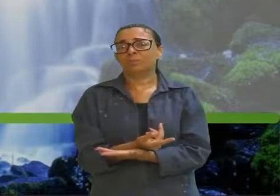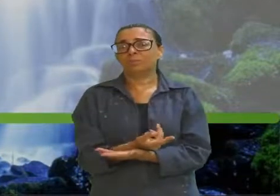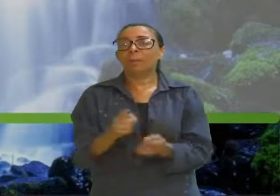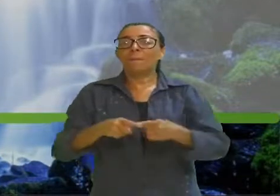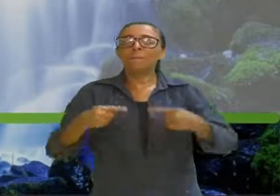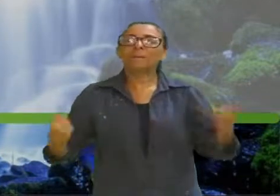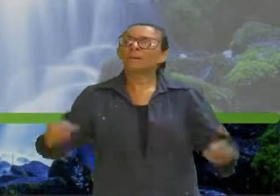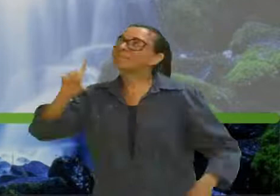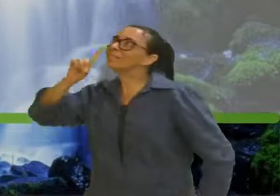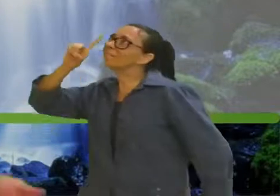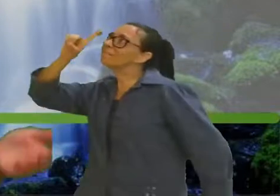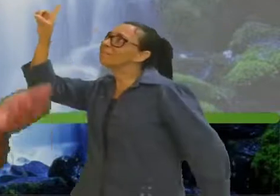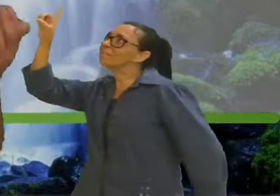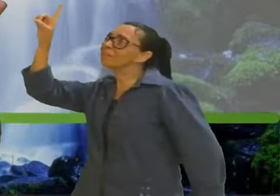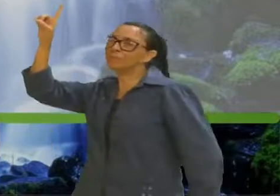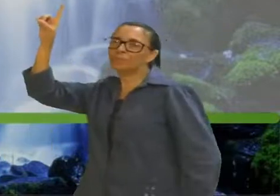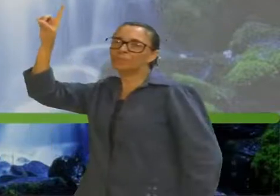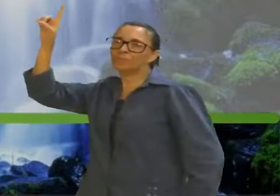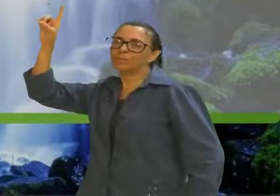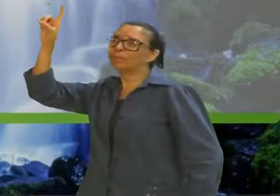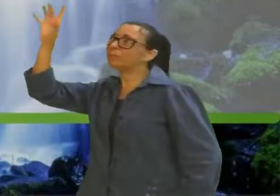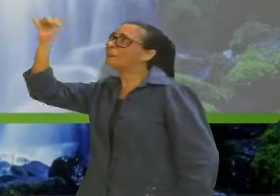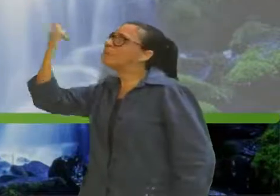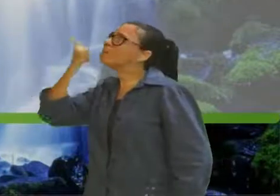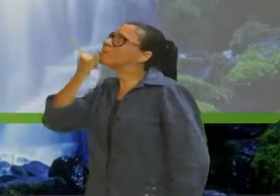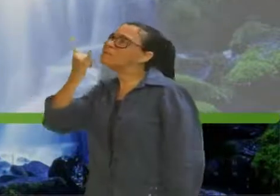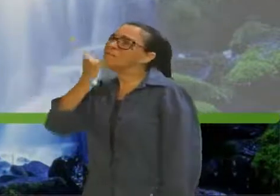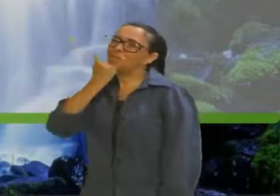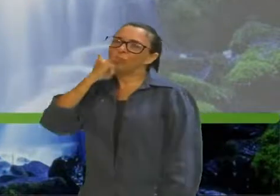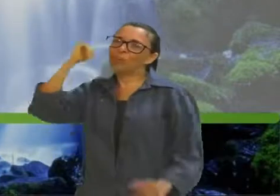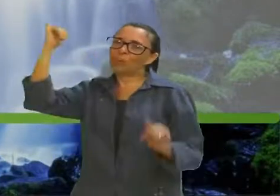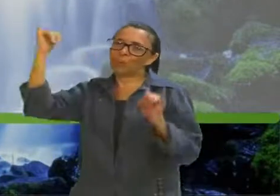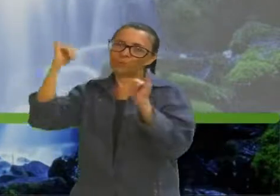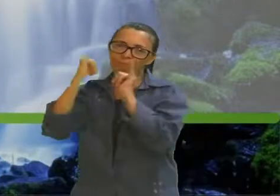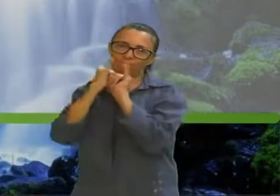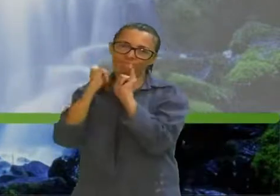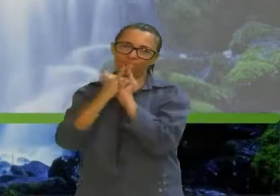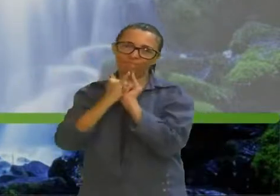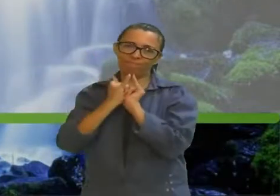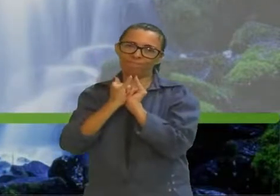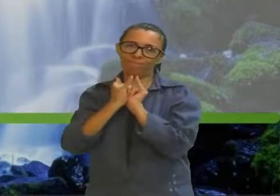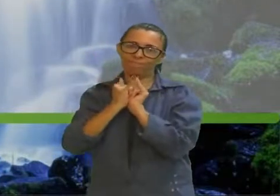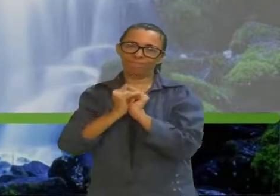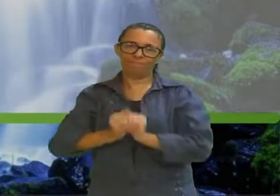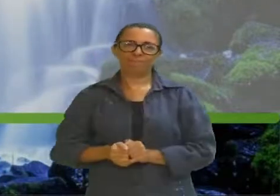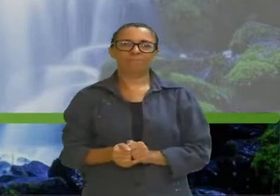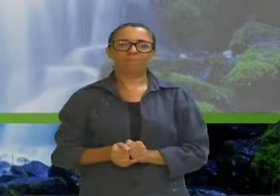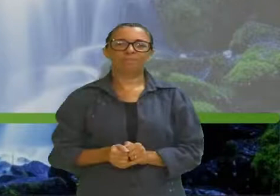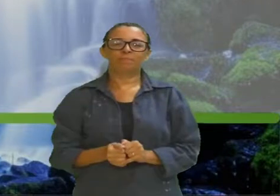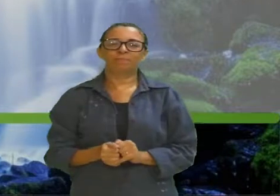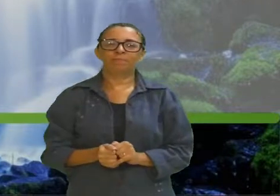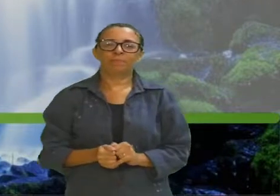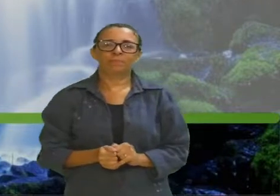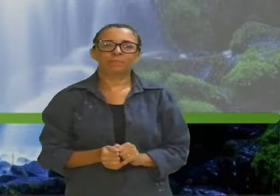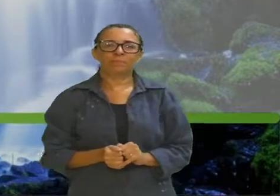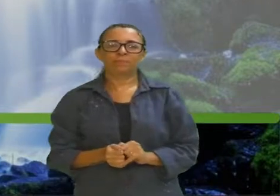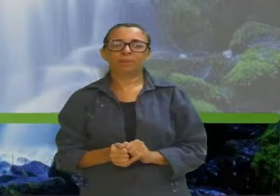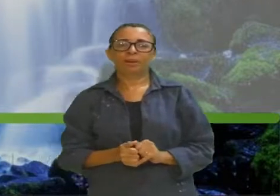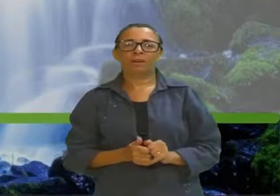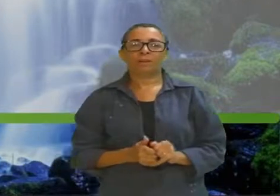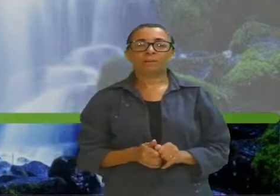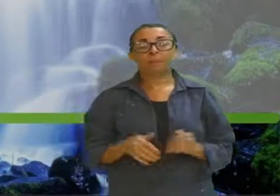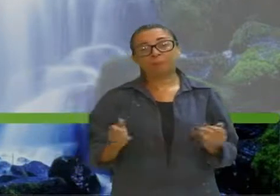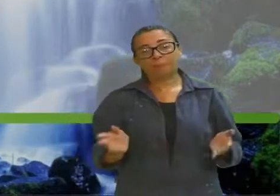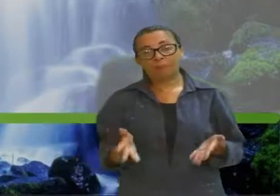Chegamos ao fim da nossa lição, vamos fazer uma oração final, né, de agradecimento ao nosso Deus por mais essa